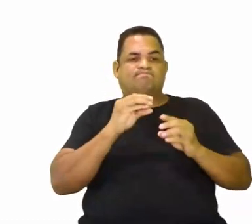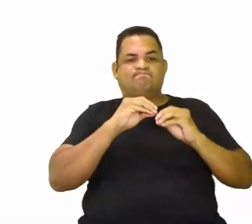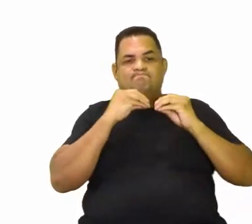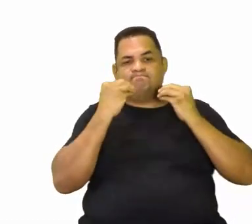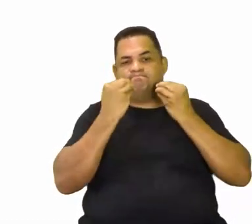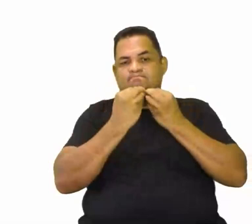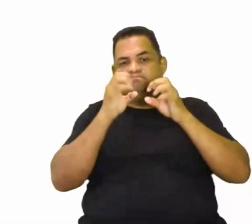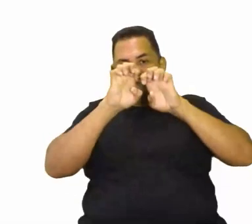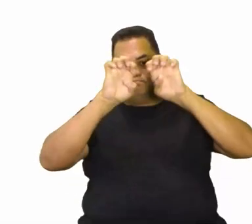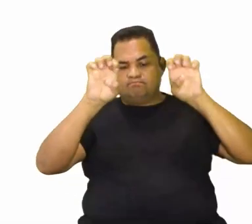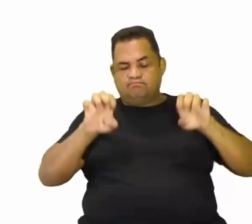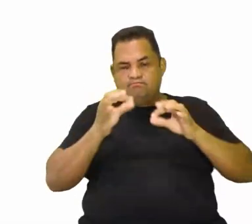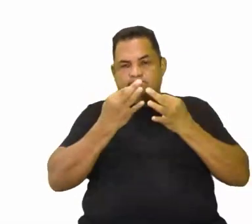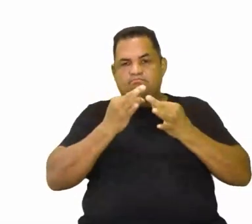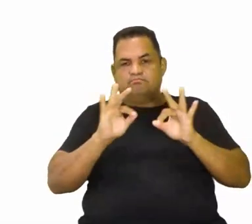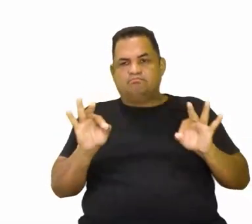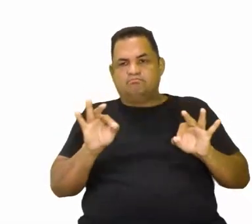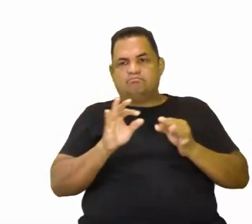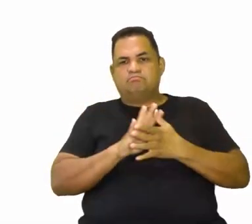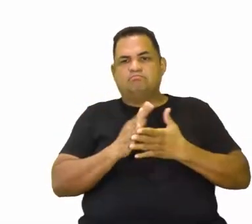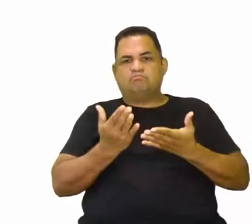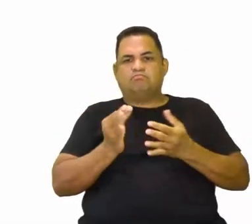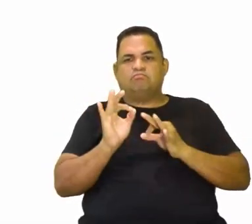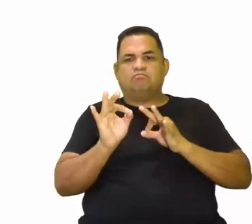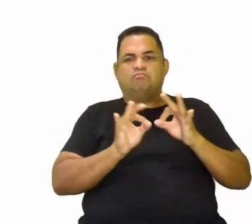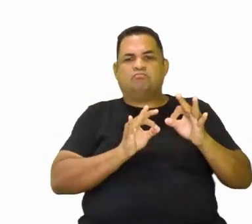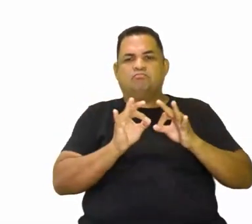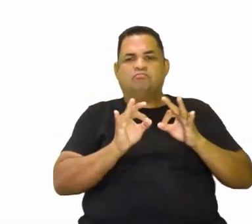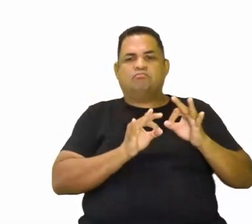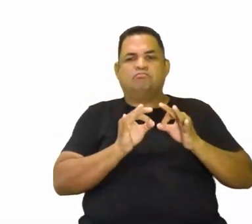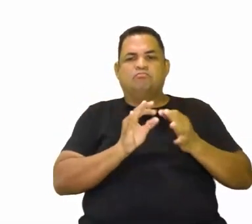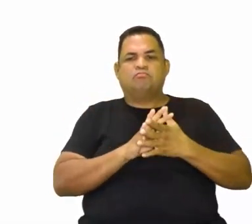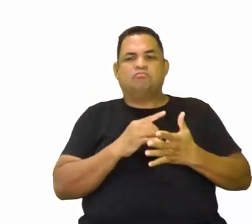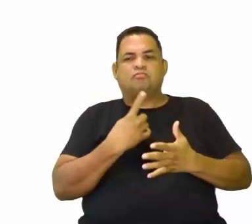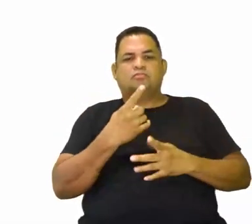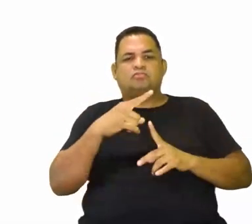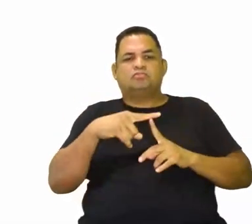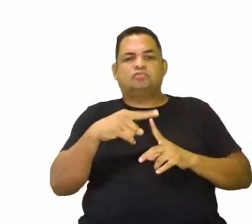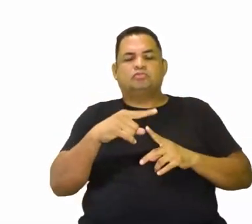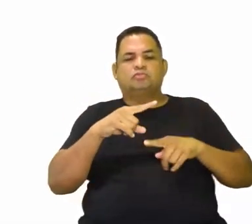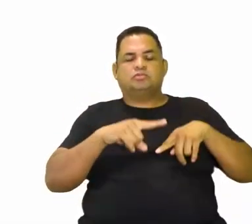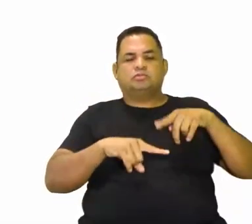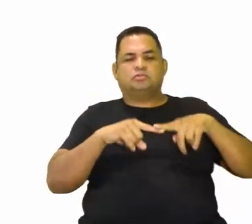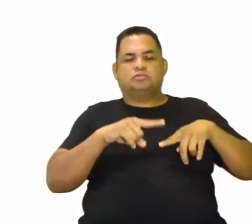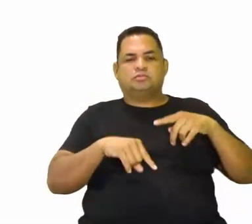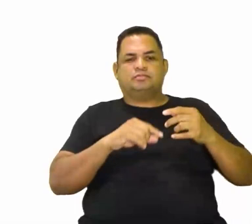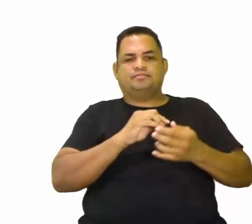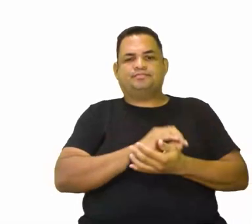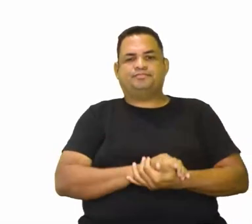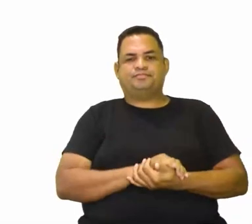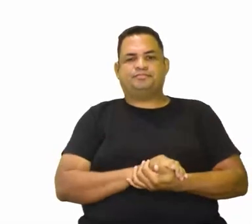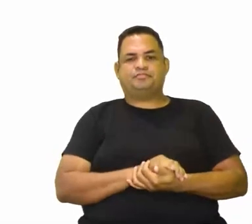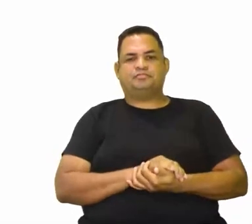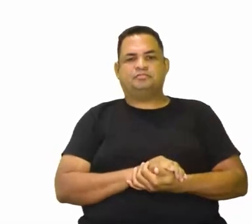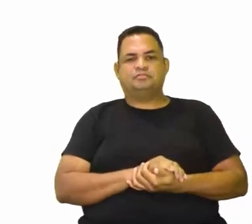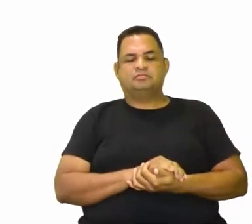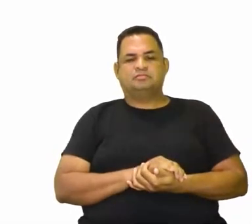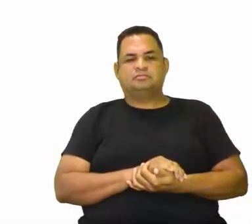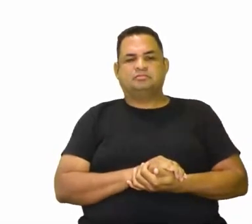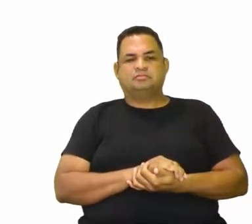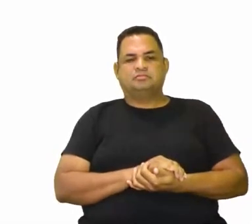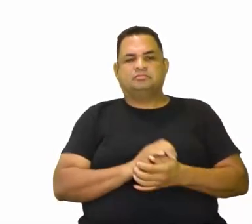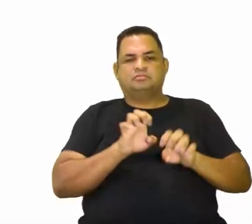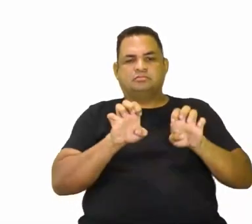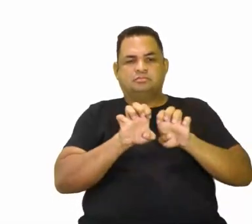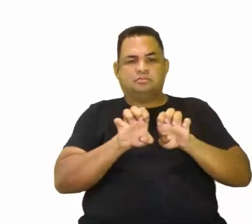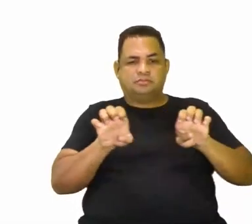de estrutura simples, formadas por um único tipo de elemento. Então, vamos observar. Nessa